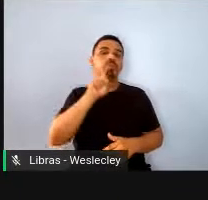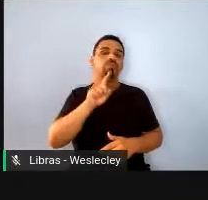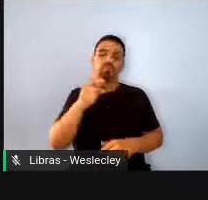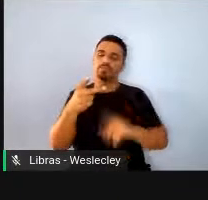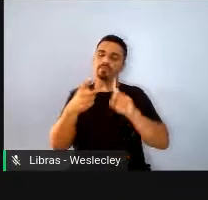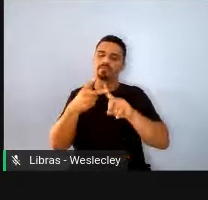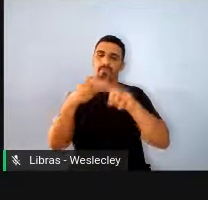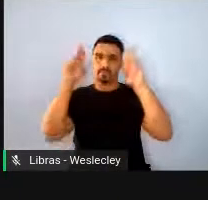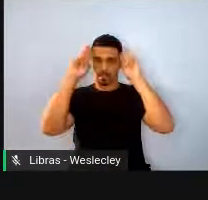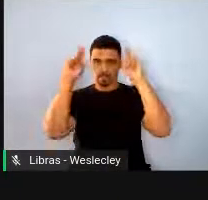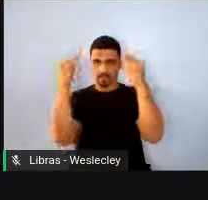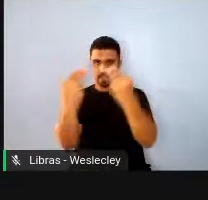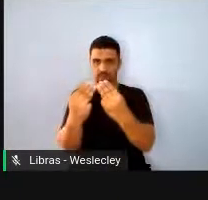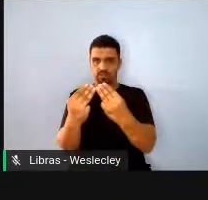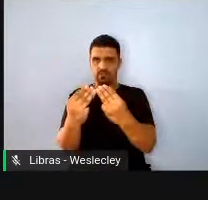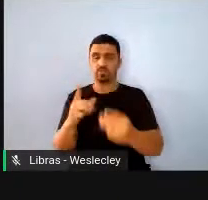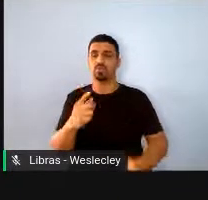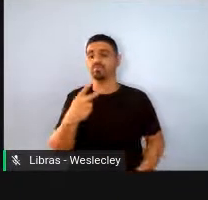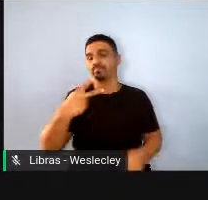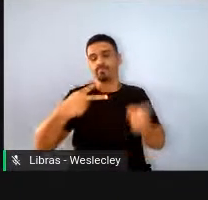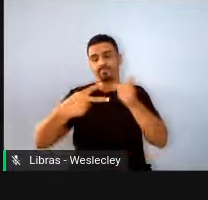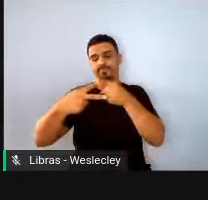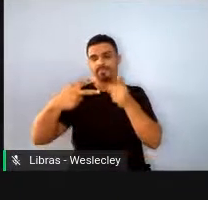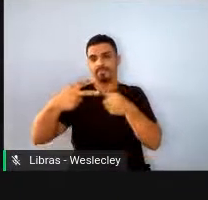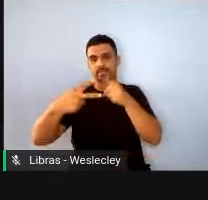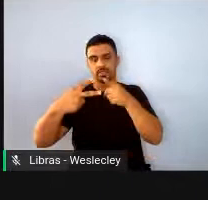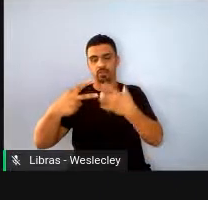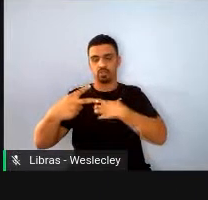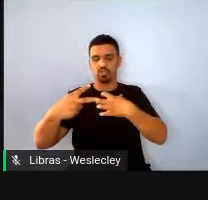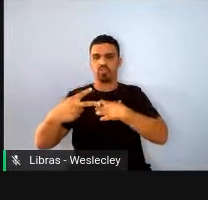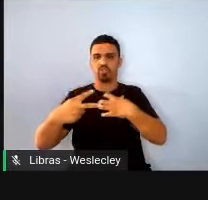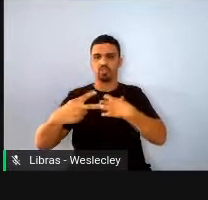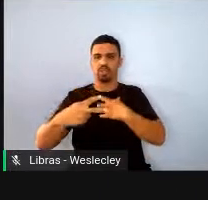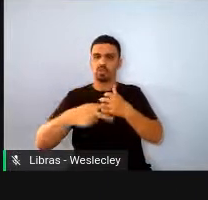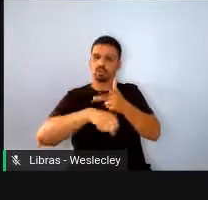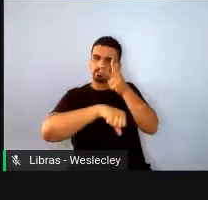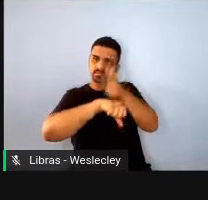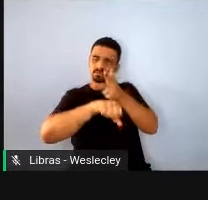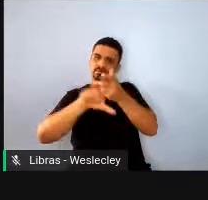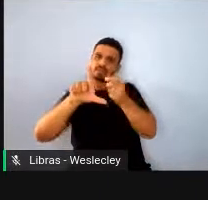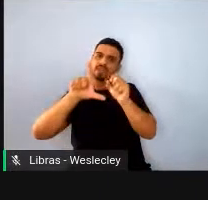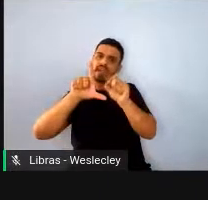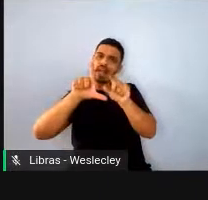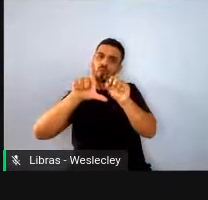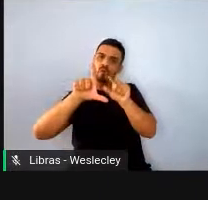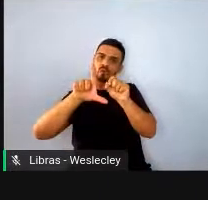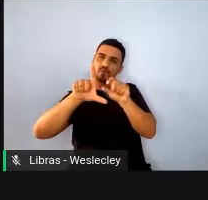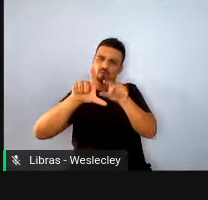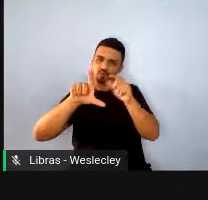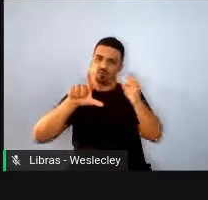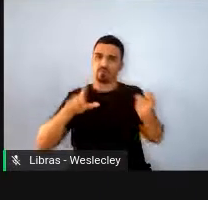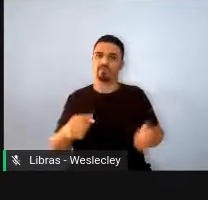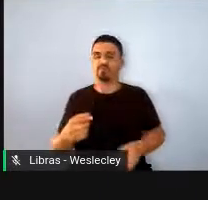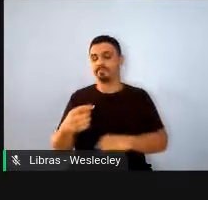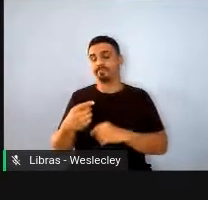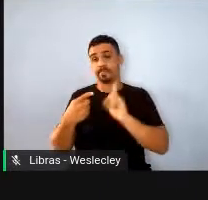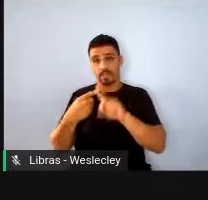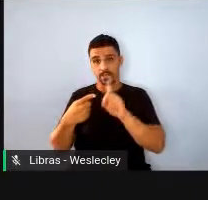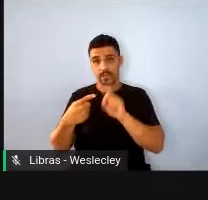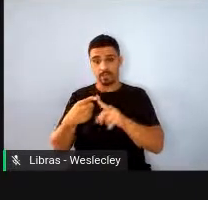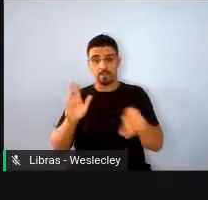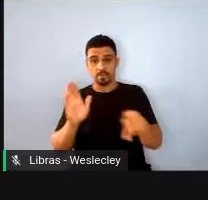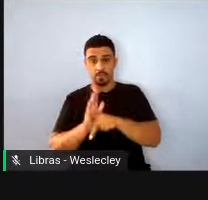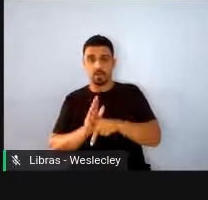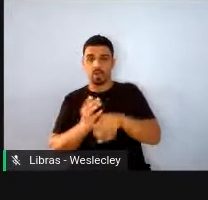México, existem duas fontes de transmissão ao vivo. Uma que é feita pela própria Casas